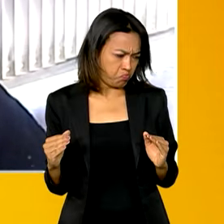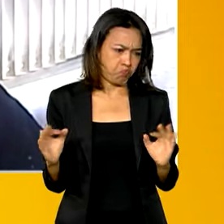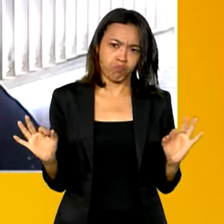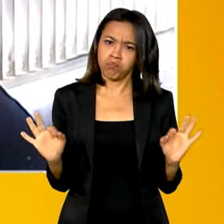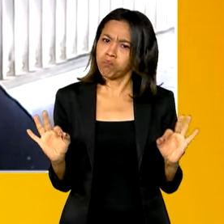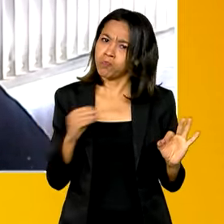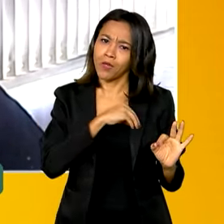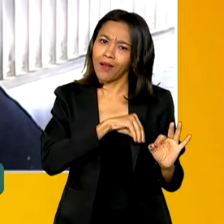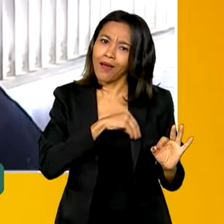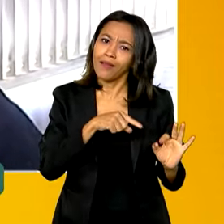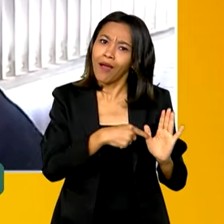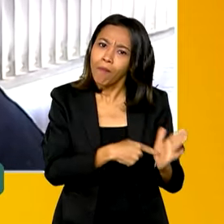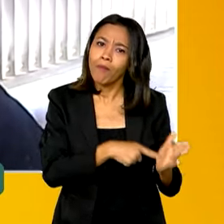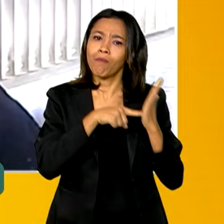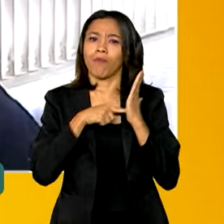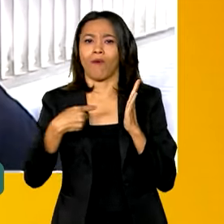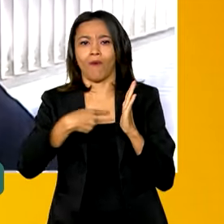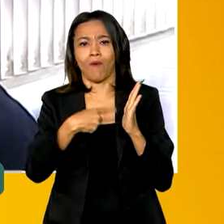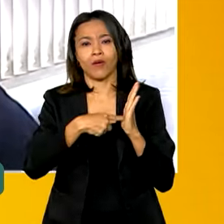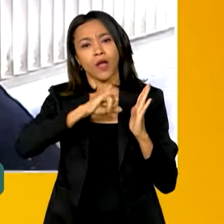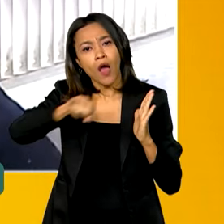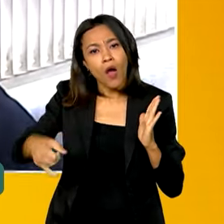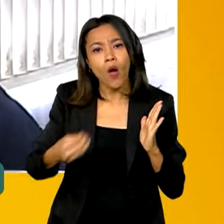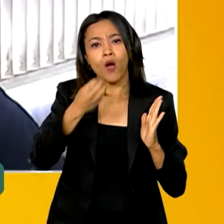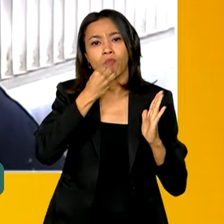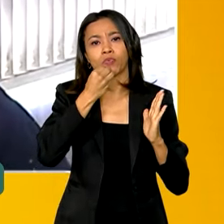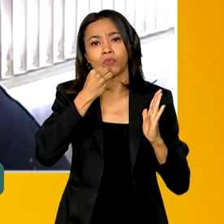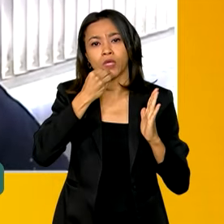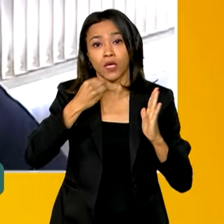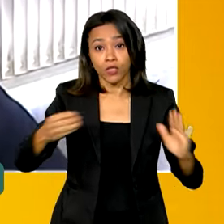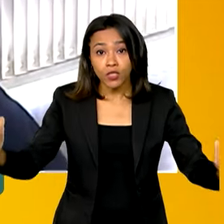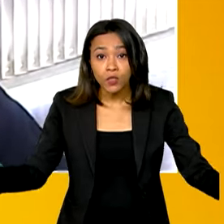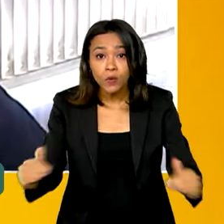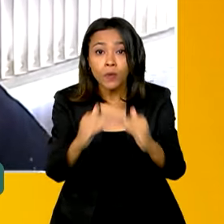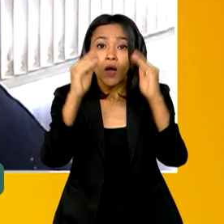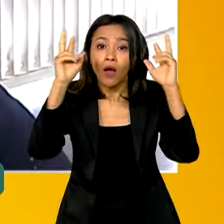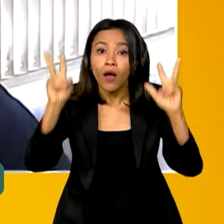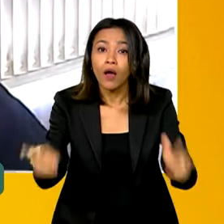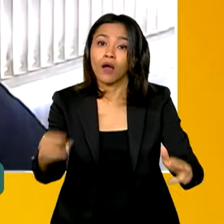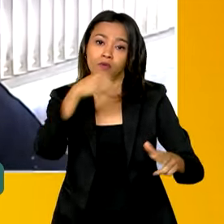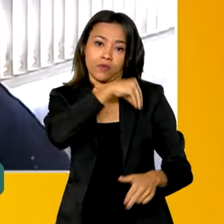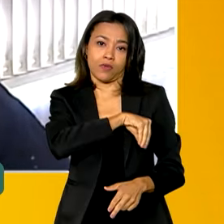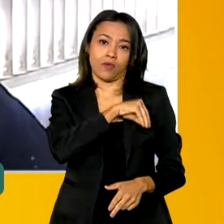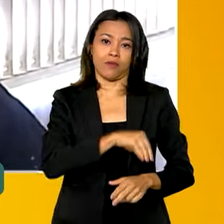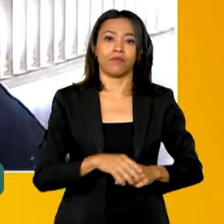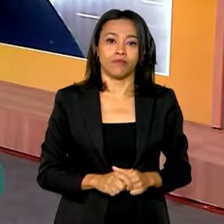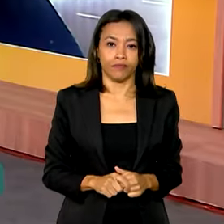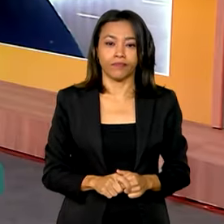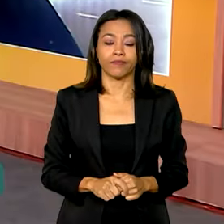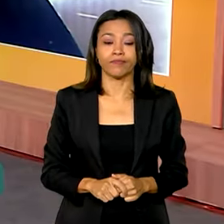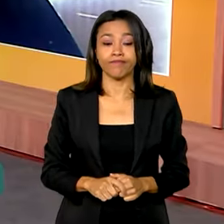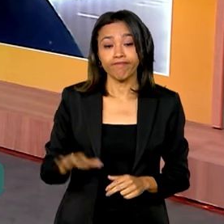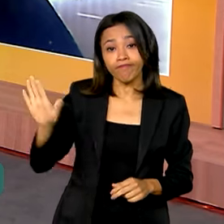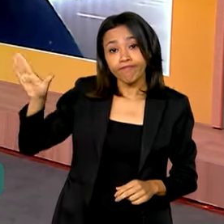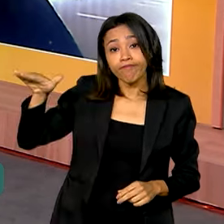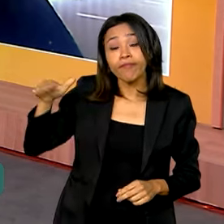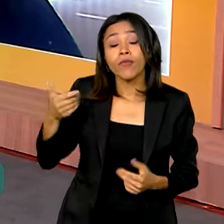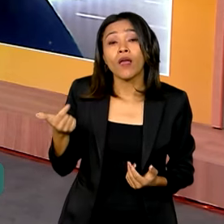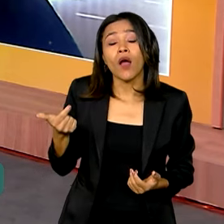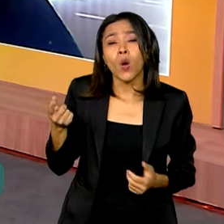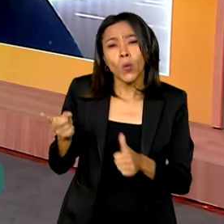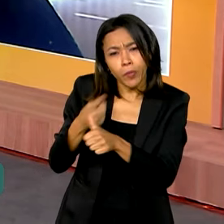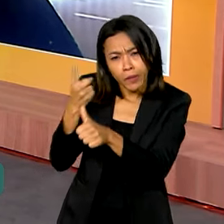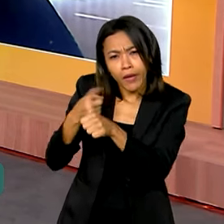garantir que há oportunidades iguais e que trabalhos iguais são remunerados de forma igual. Ô, secretária, o